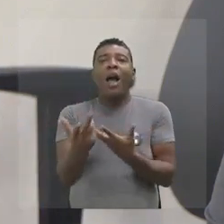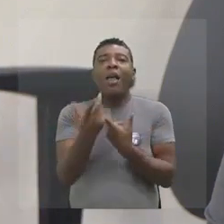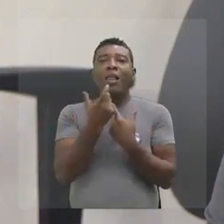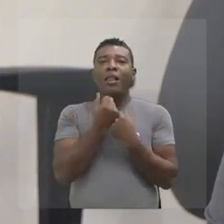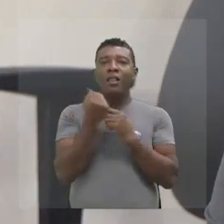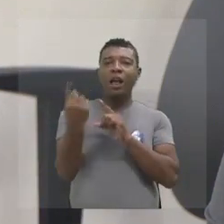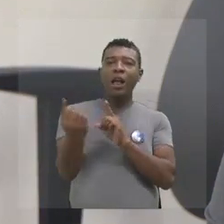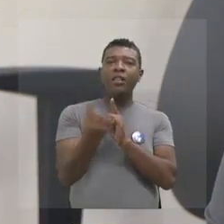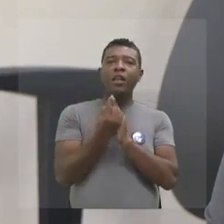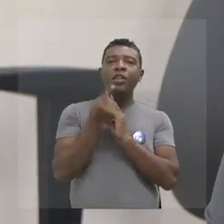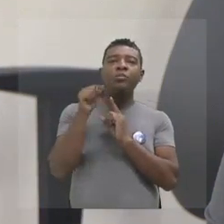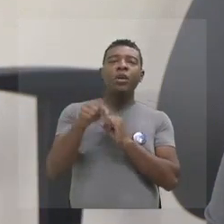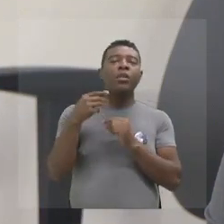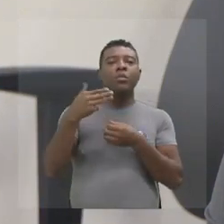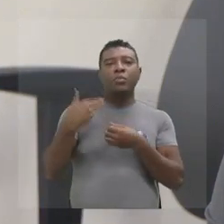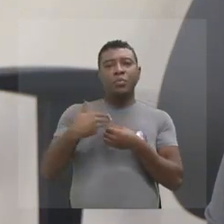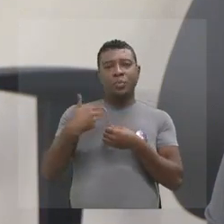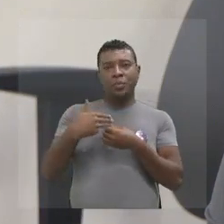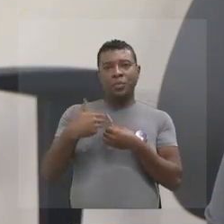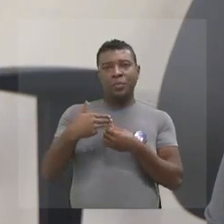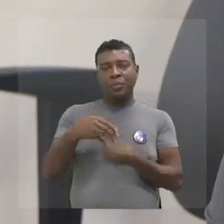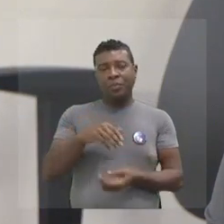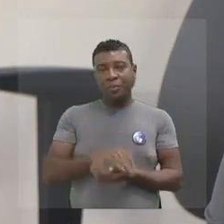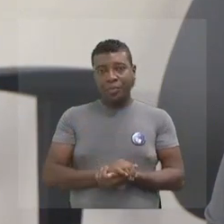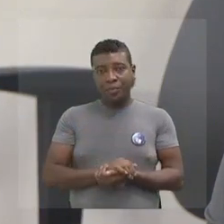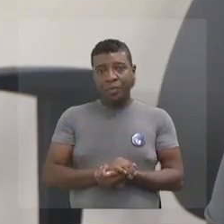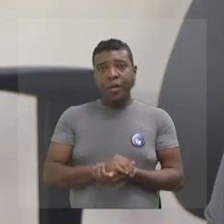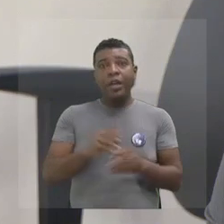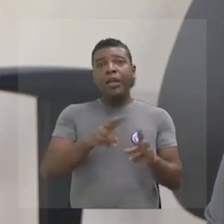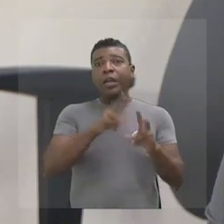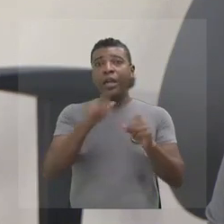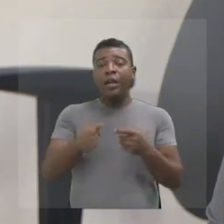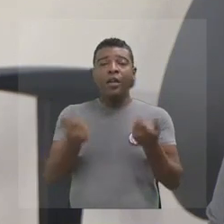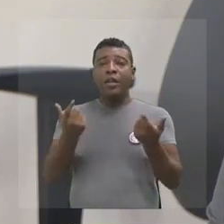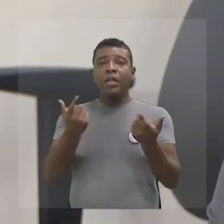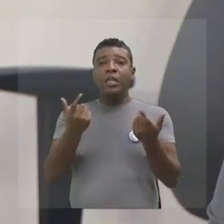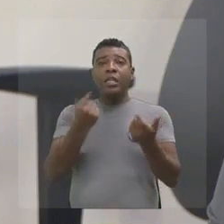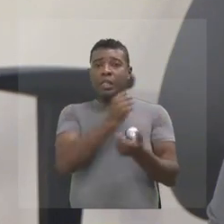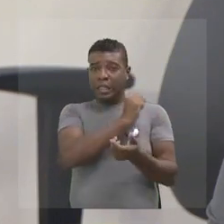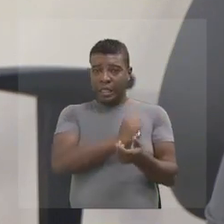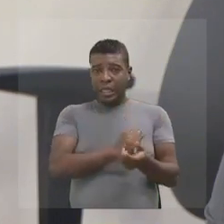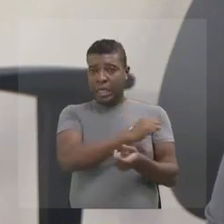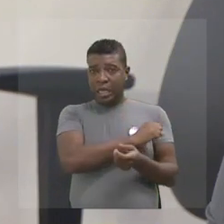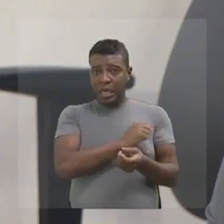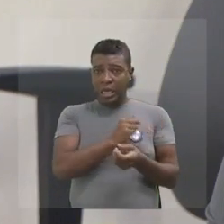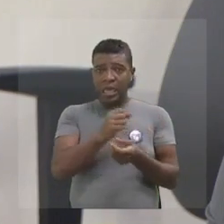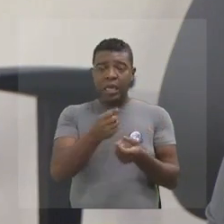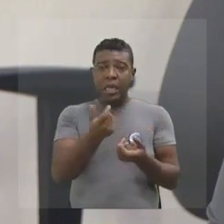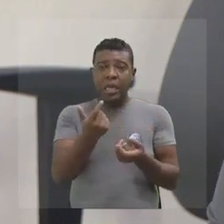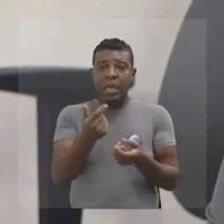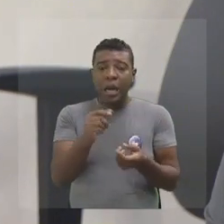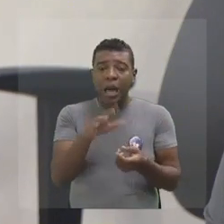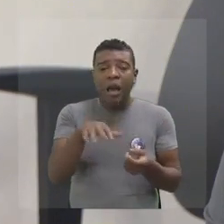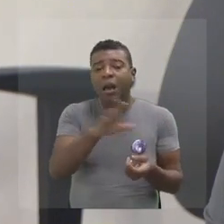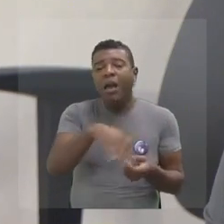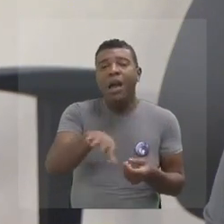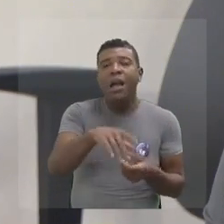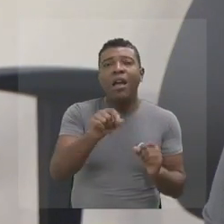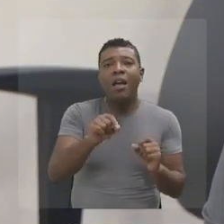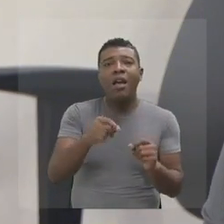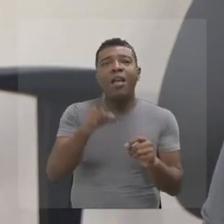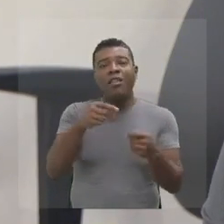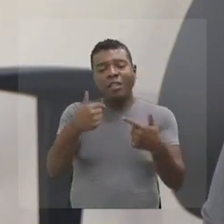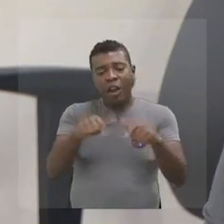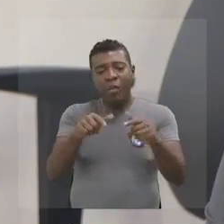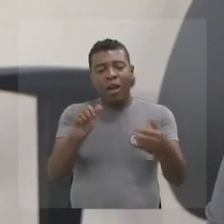ainda na área de gestão ambiental e saneamento o grande avanço que nós tivemos no encerramento dos lixões por esse trabalho com os